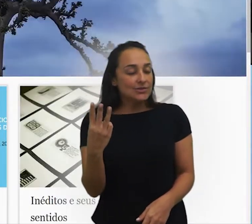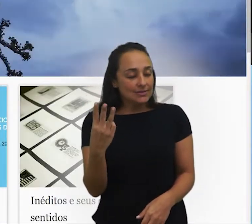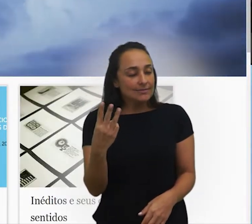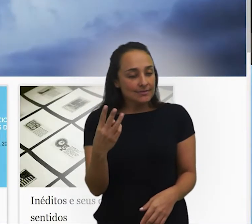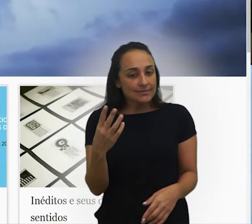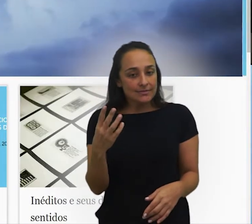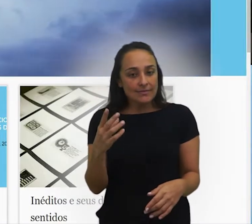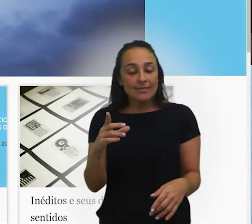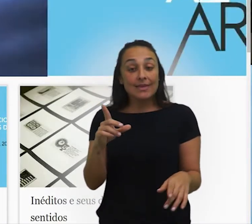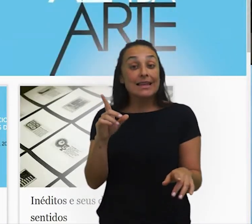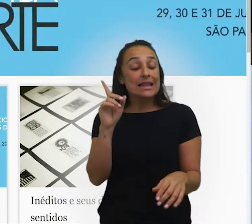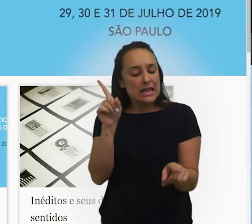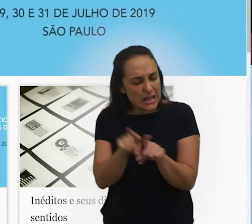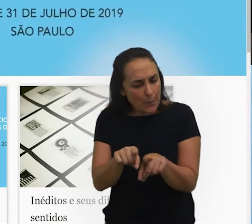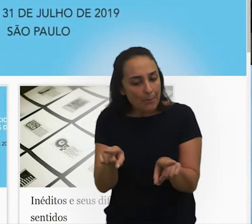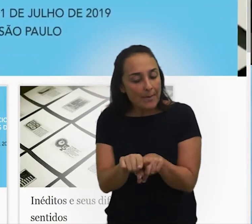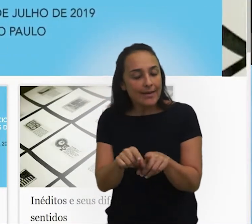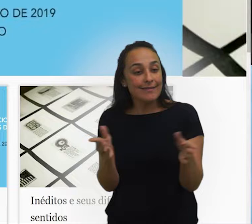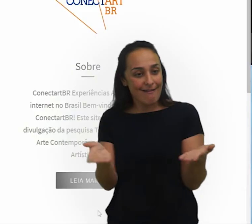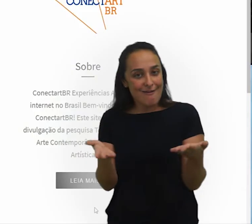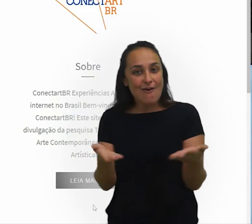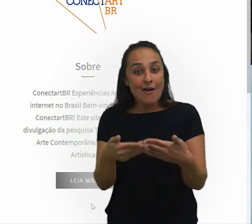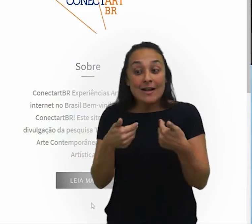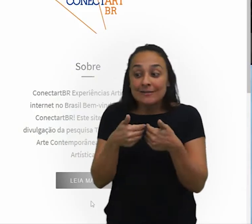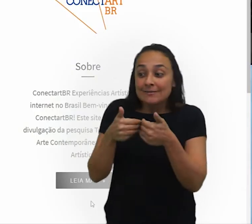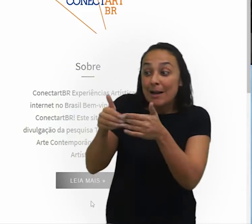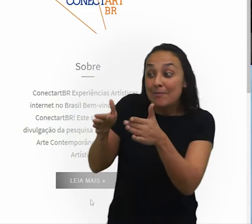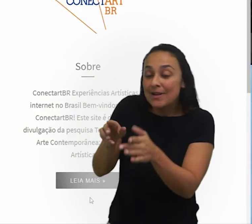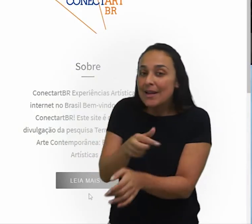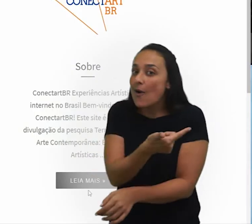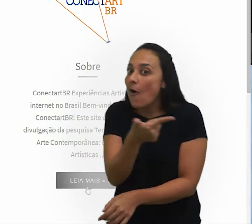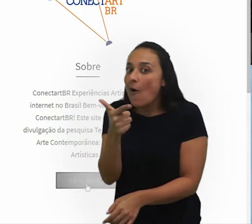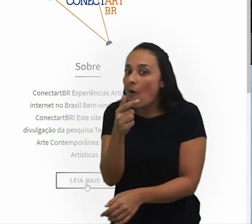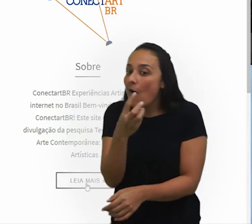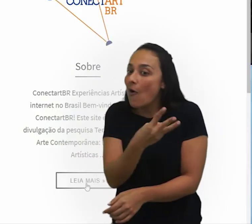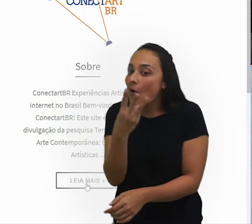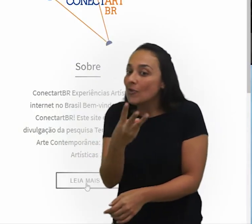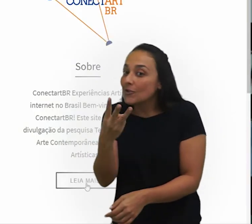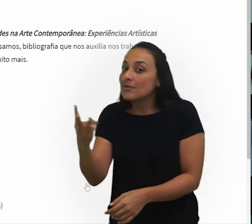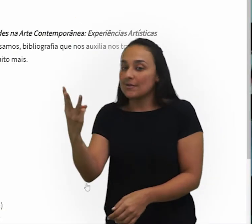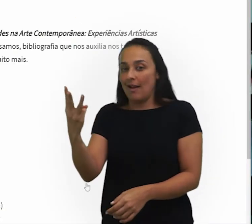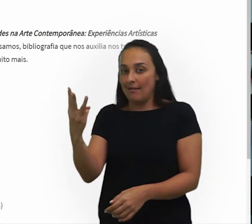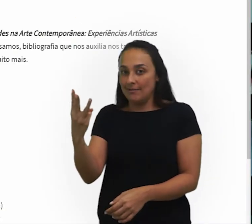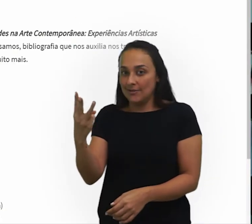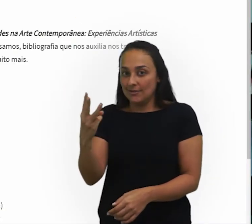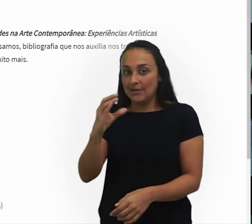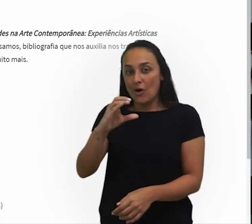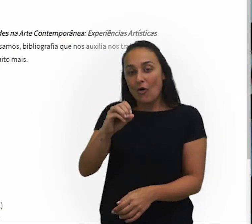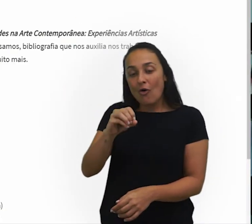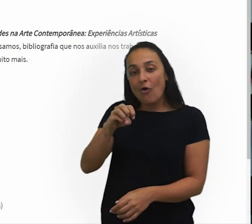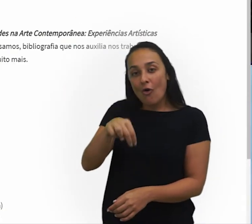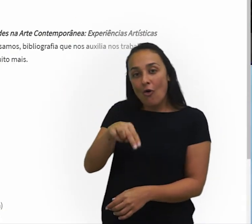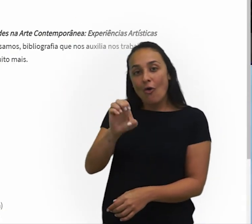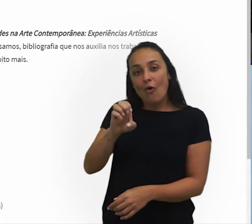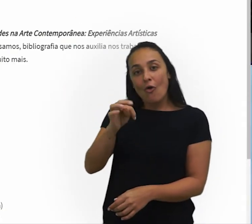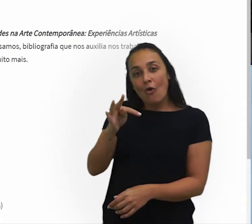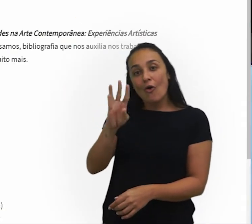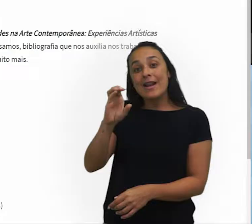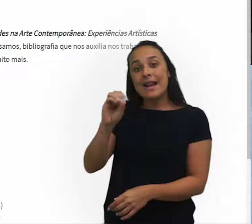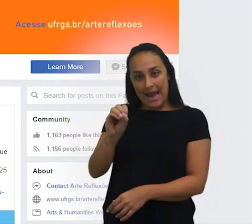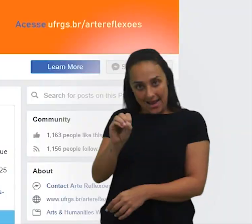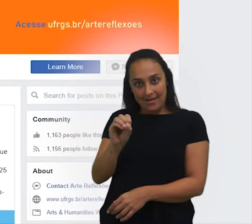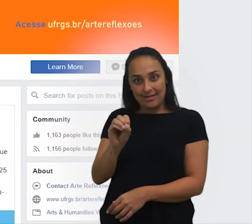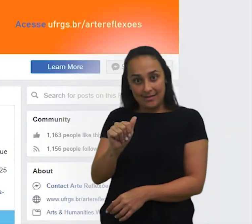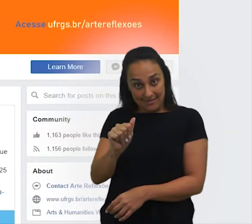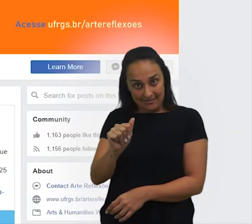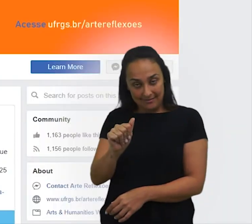e agora abri um outro site que é Conect Art BR, que é sobre arte e internet no Brasil. O objetivo, de